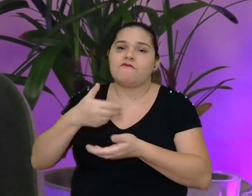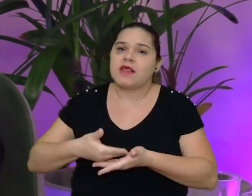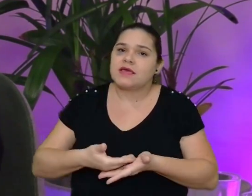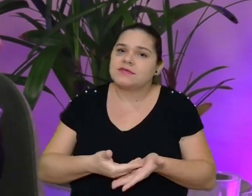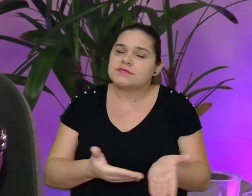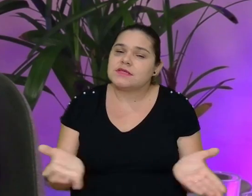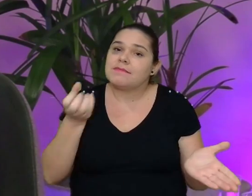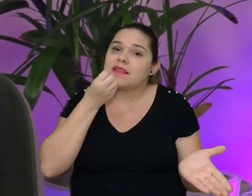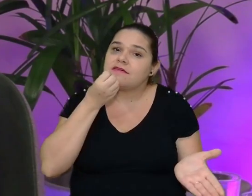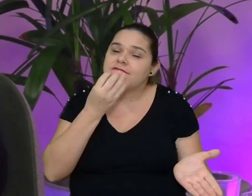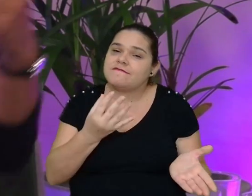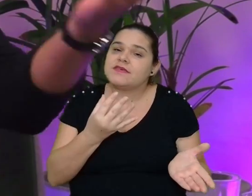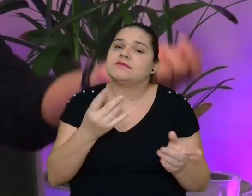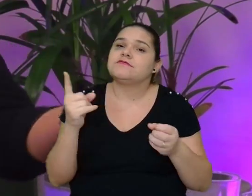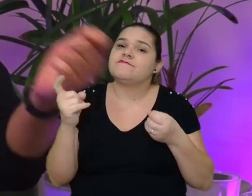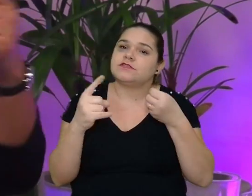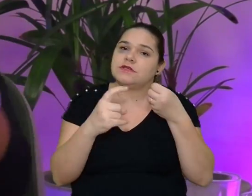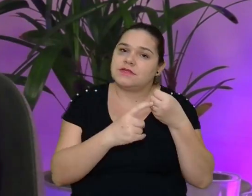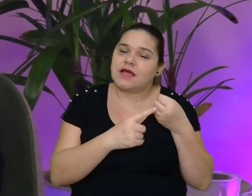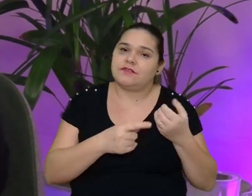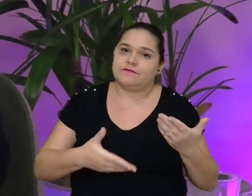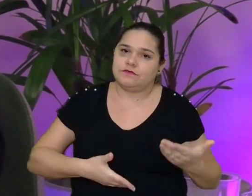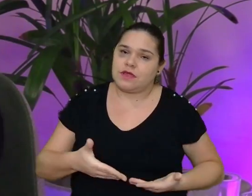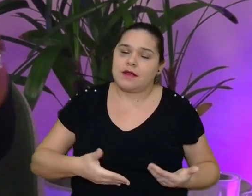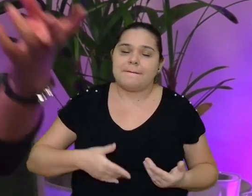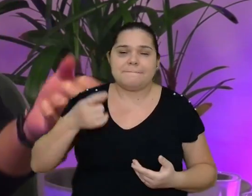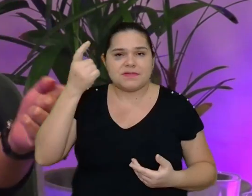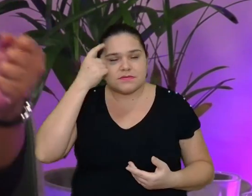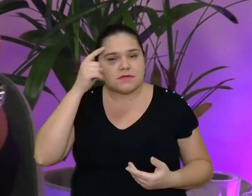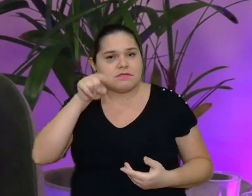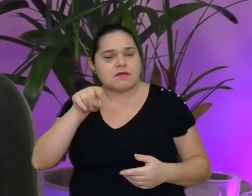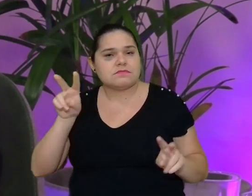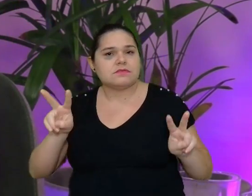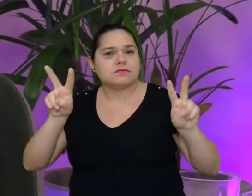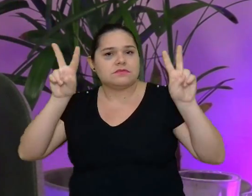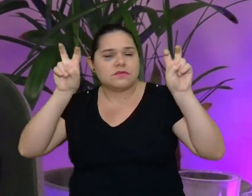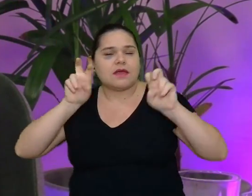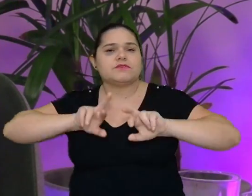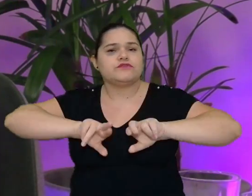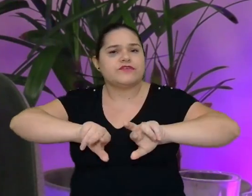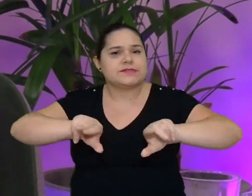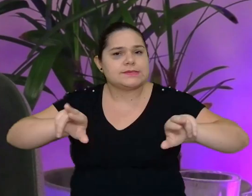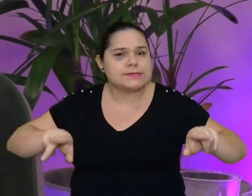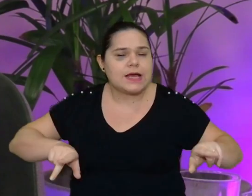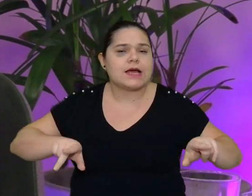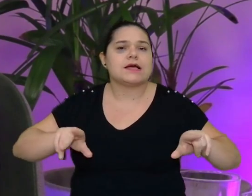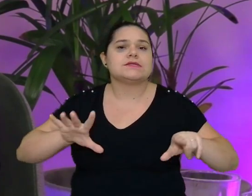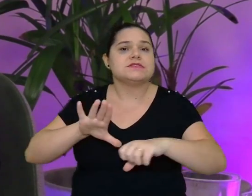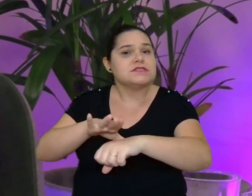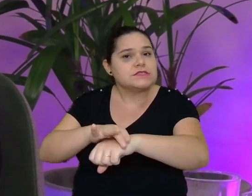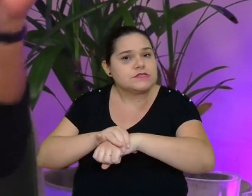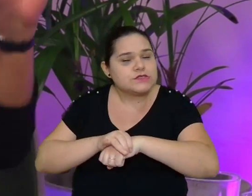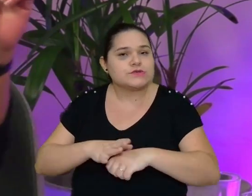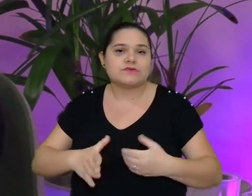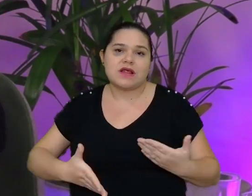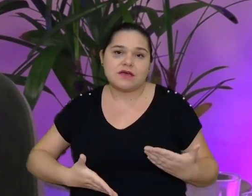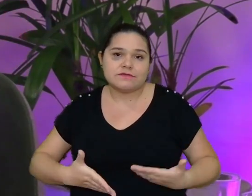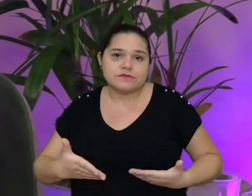né? Entendendo ali que é um pilar de diversidade, entendendo que é um pilar de retenção desses funcionários.